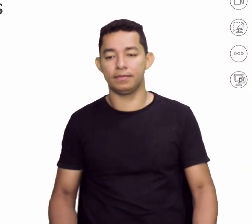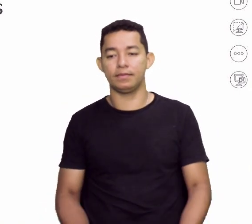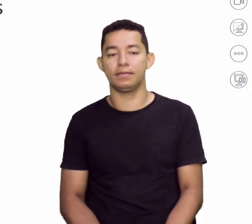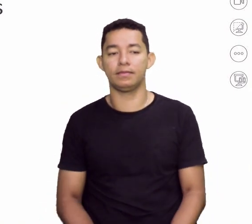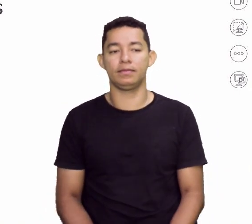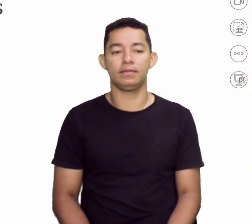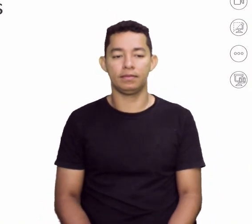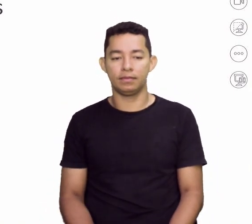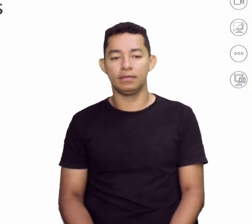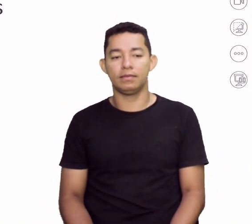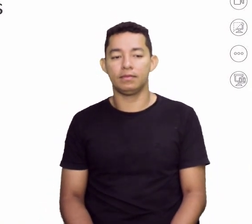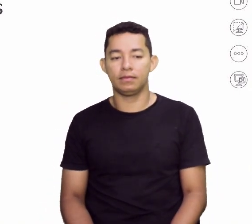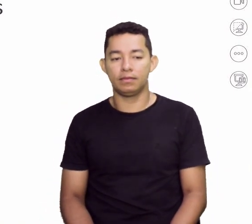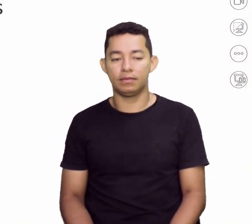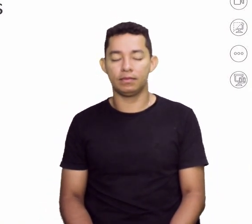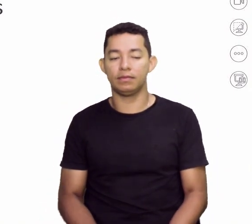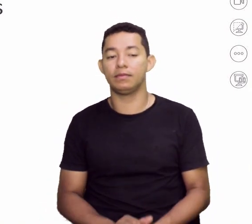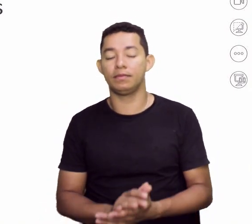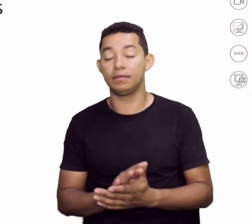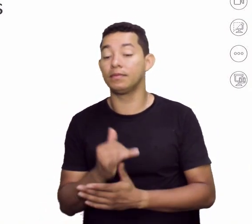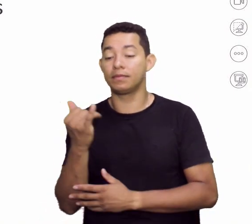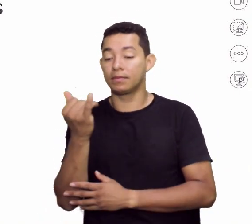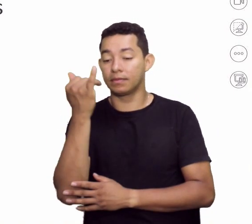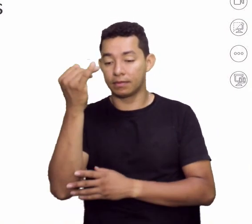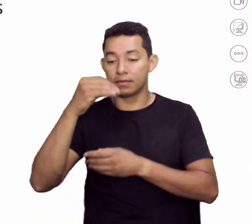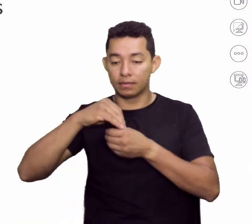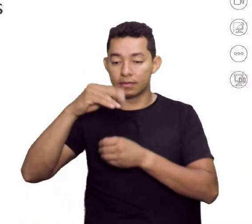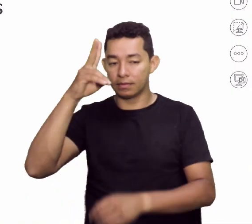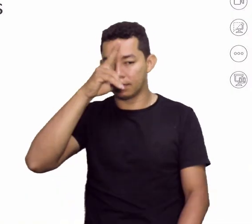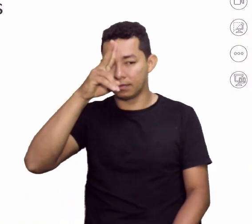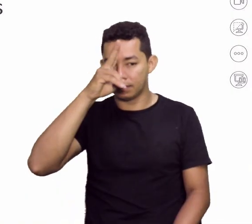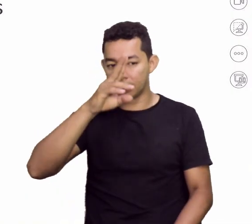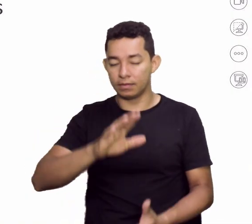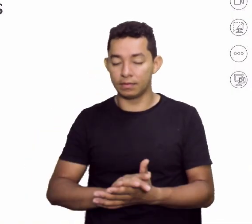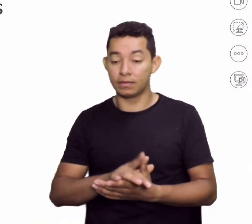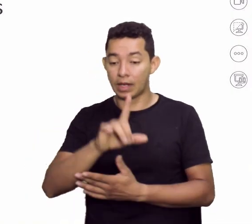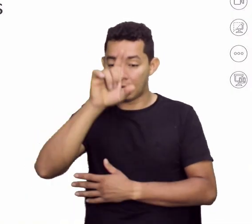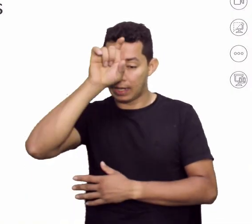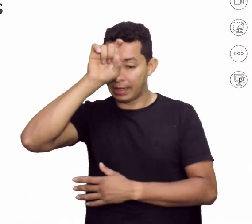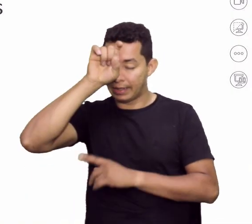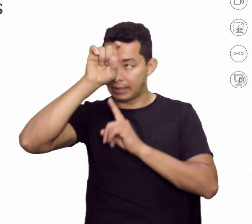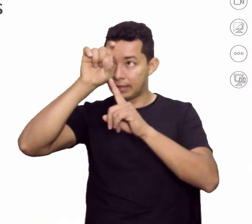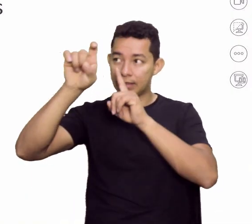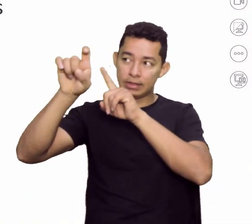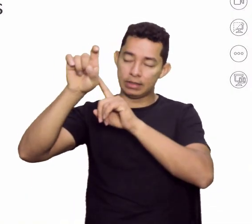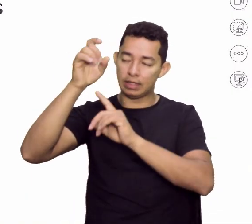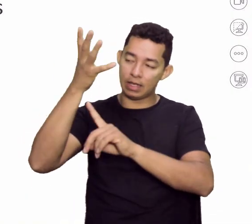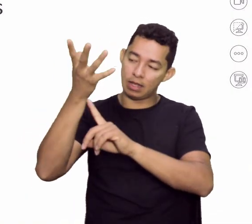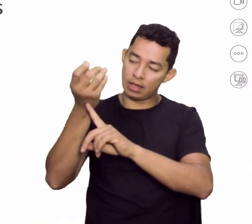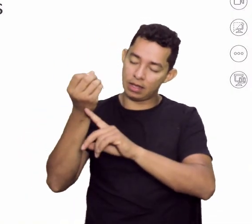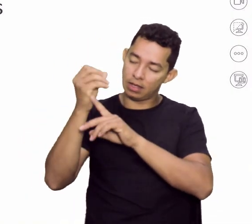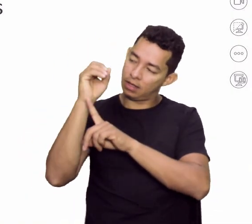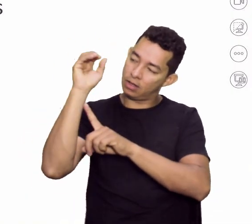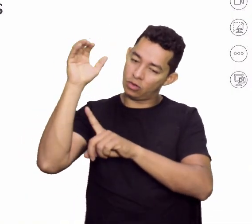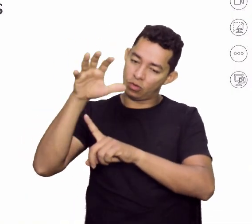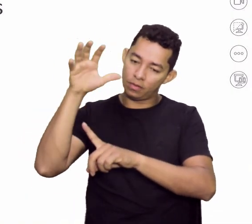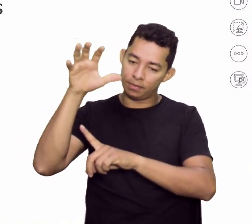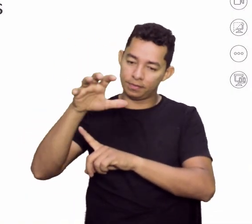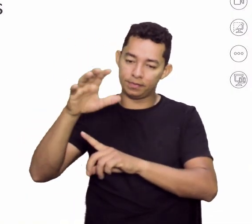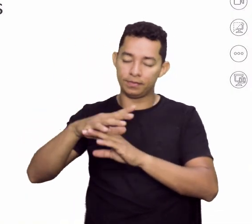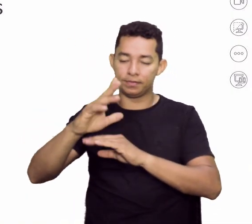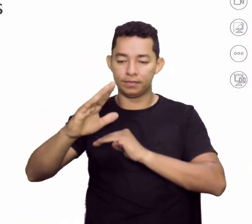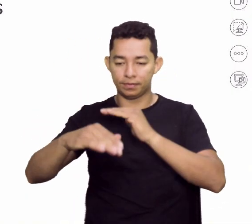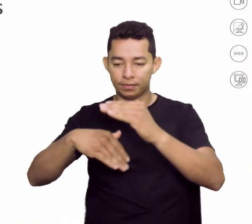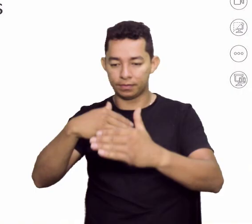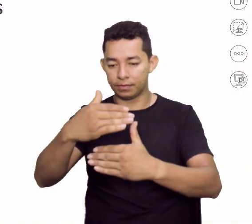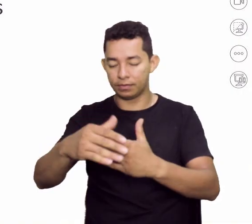a importância na história, né? A arte egípcia influenciou profundamente culturas